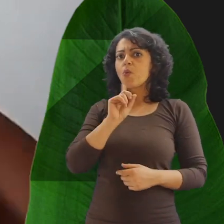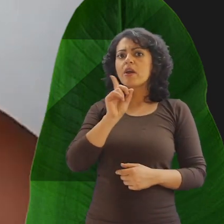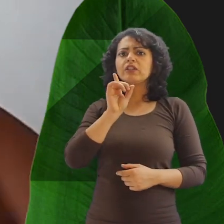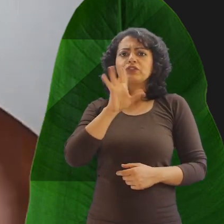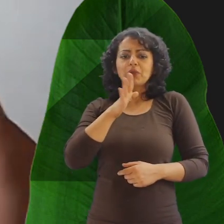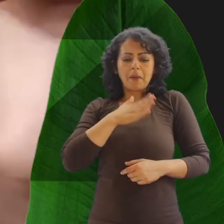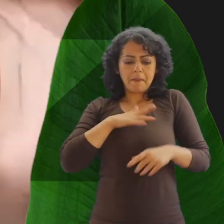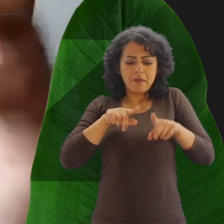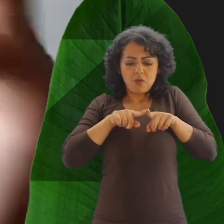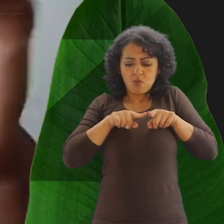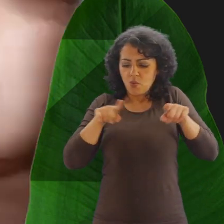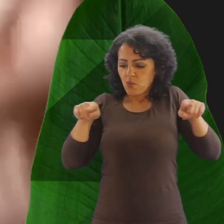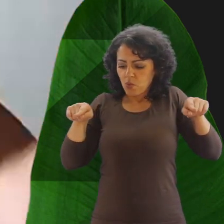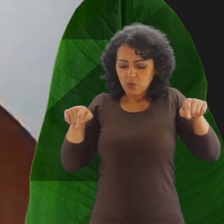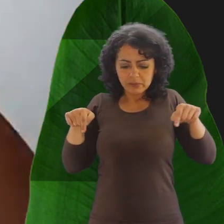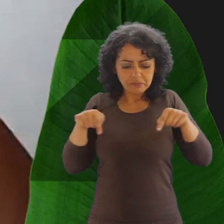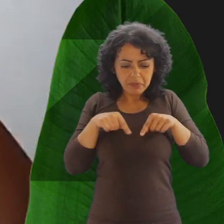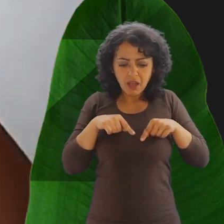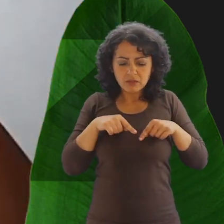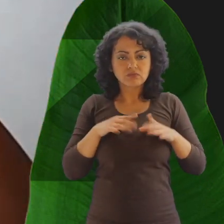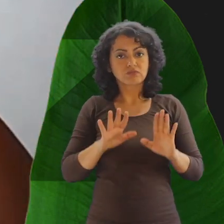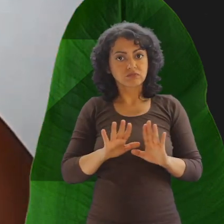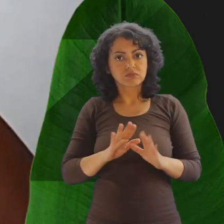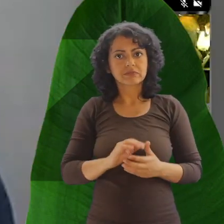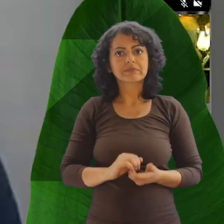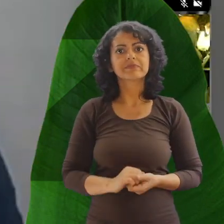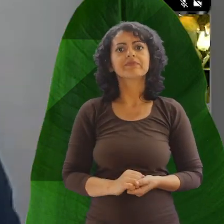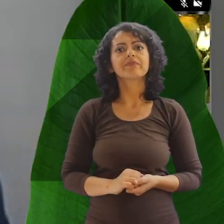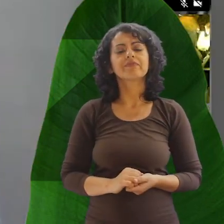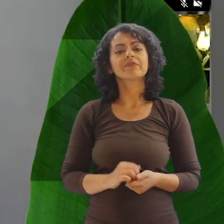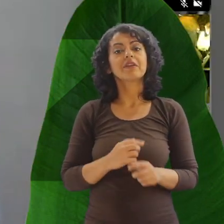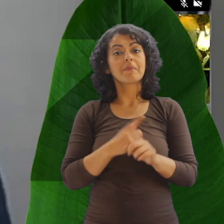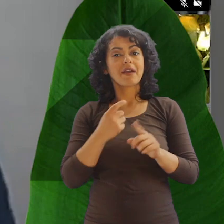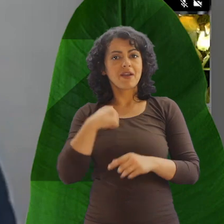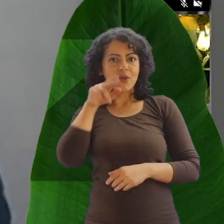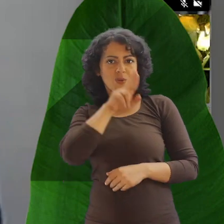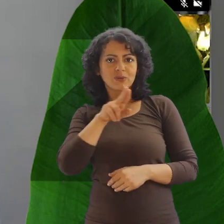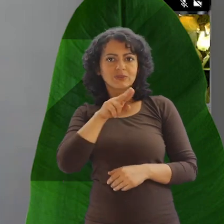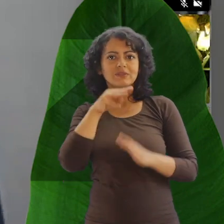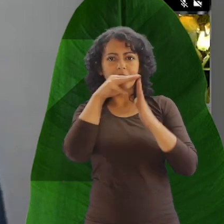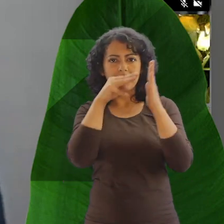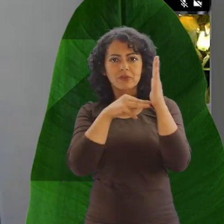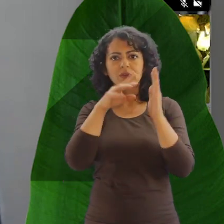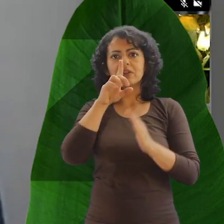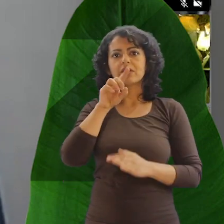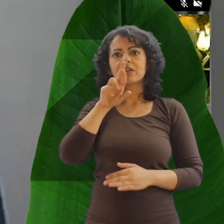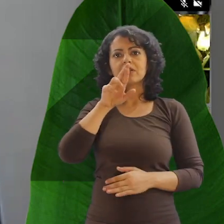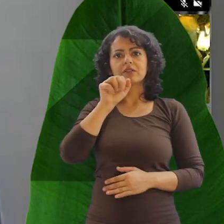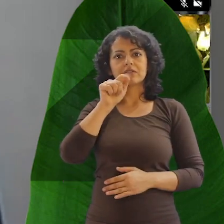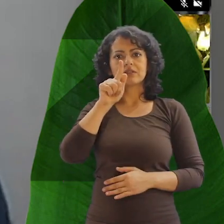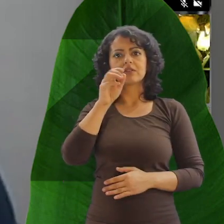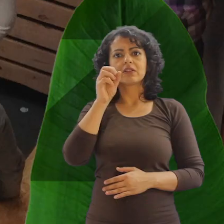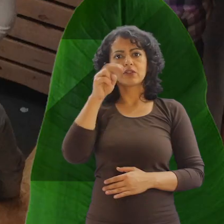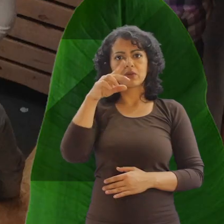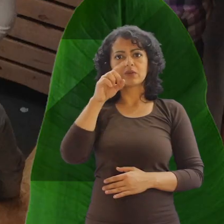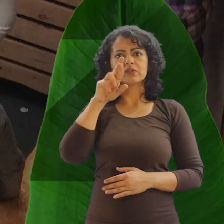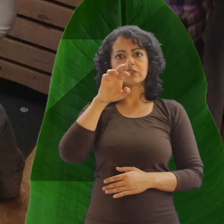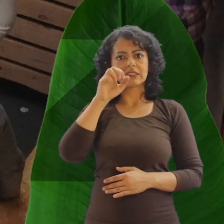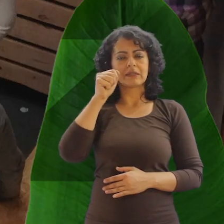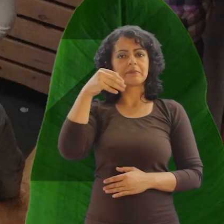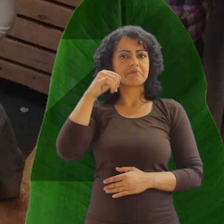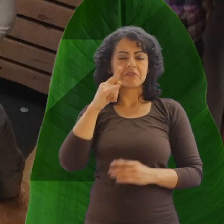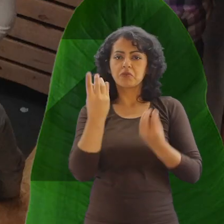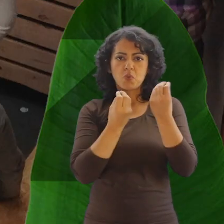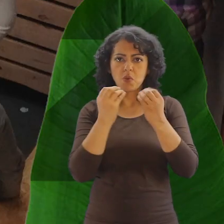de não ficar somente no meu quadrado, na minha discussão, né? O que eu usei, o que eu trouxe da metodologia do Dragon Dreaming foi, primeiro, a